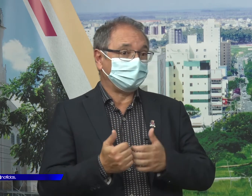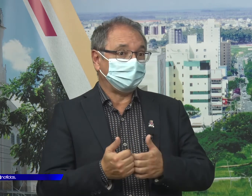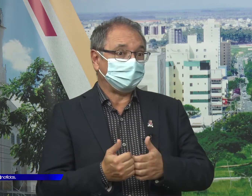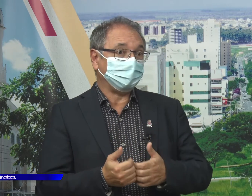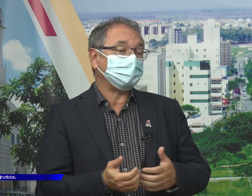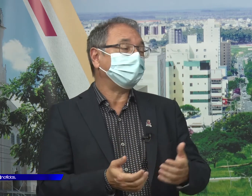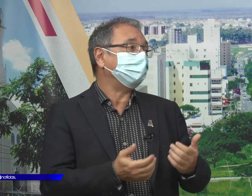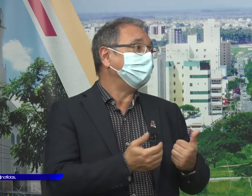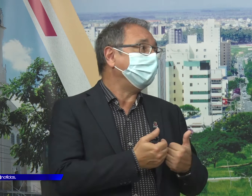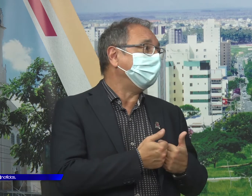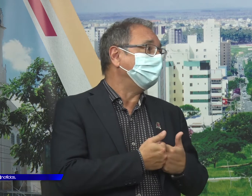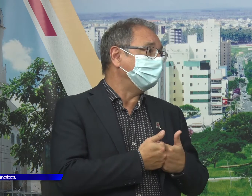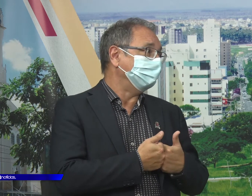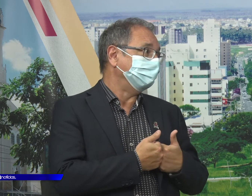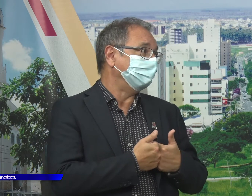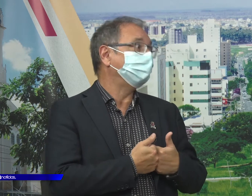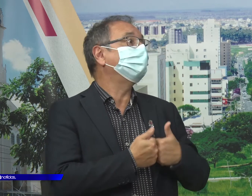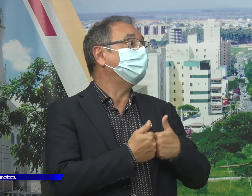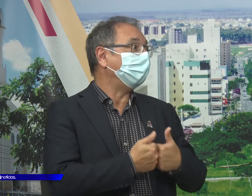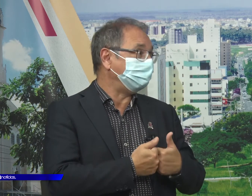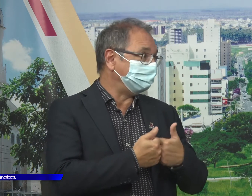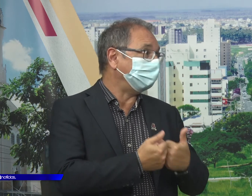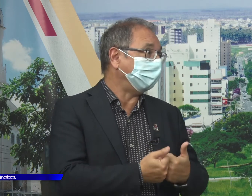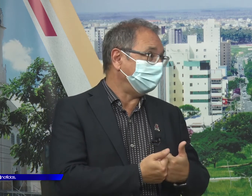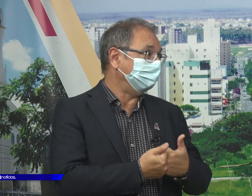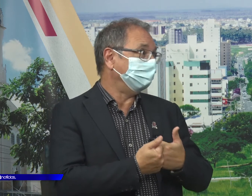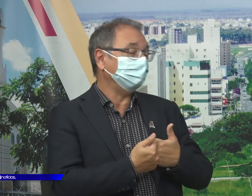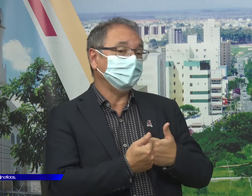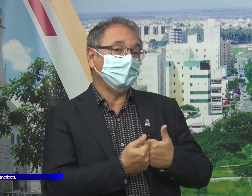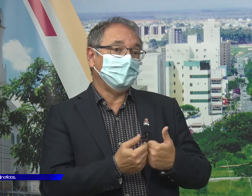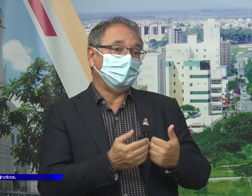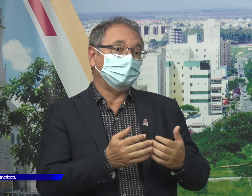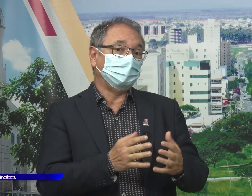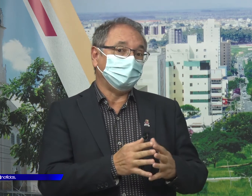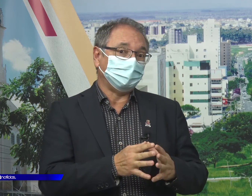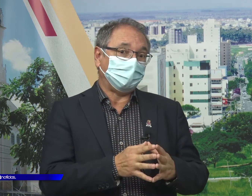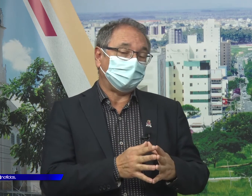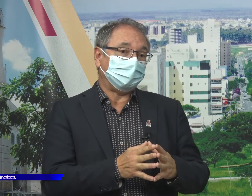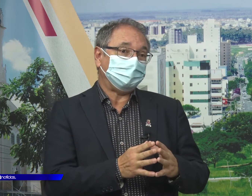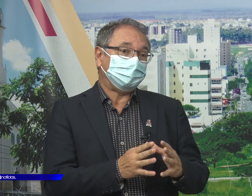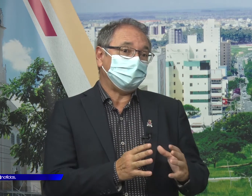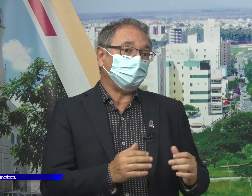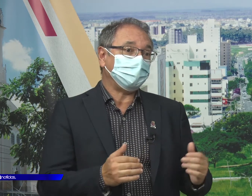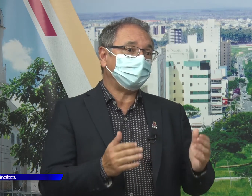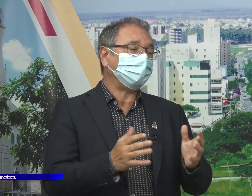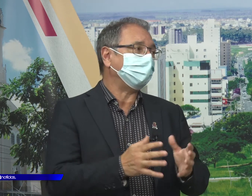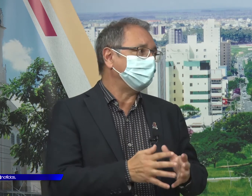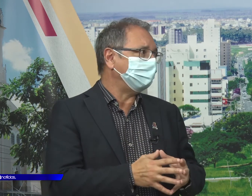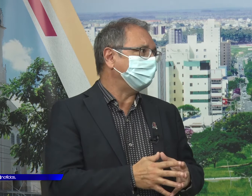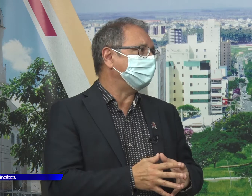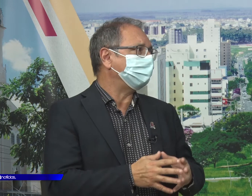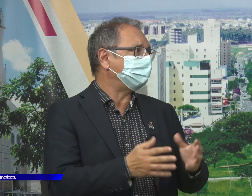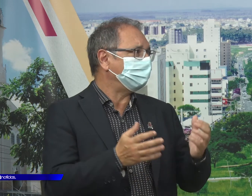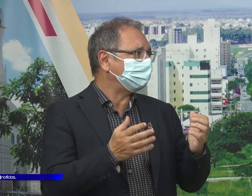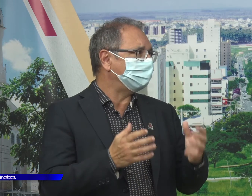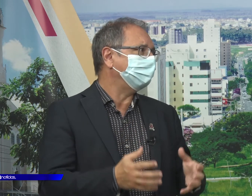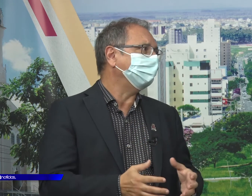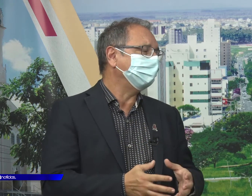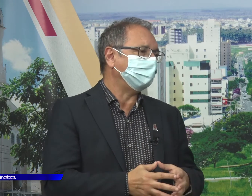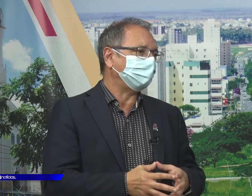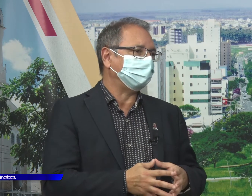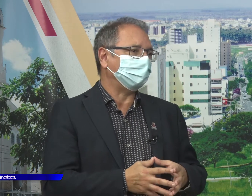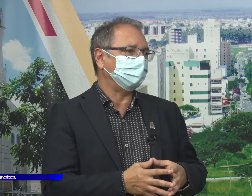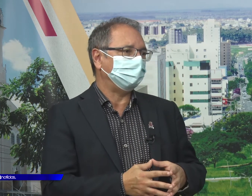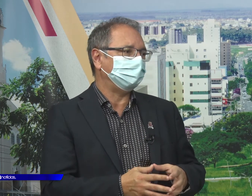uesb a universidade mas ela também é do do Sudoeste da Bahia né então existe uma expectativa das pessoas